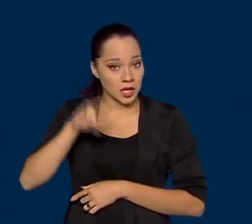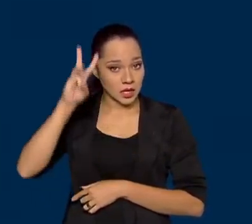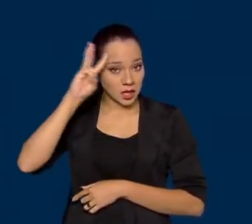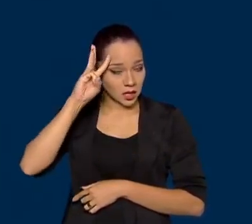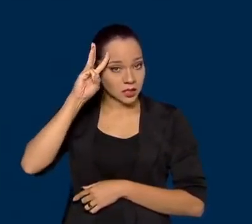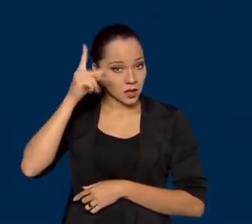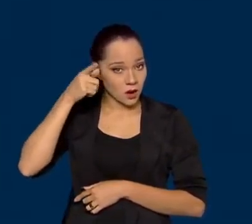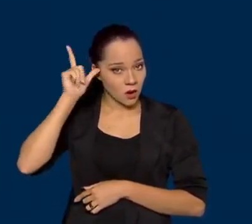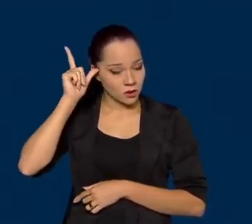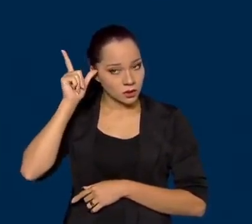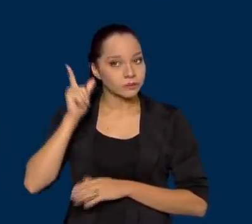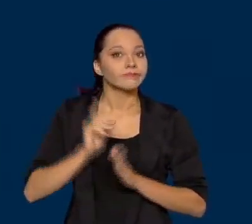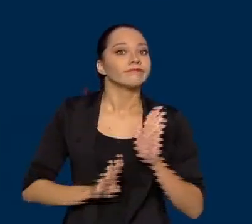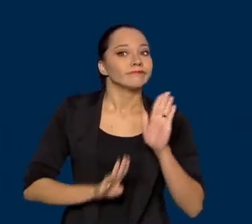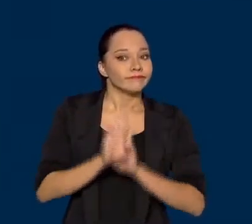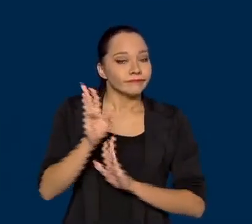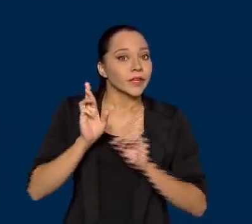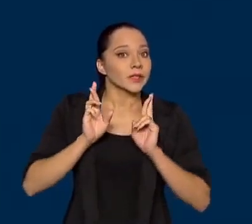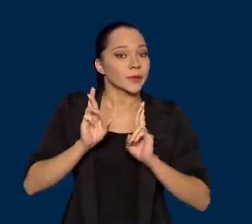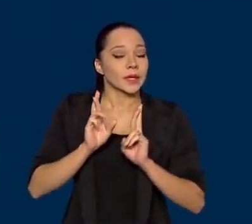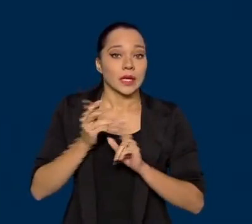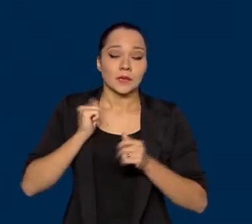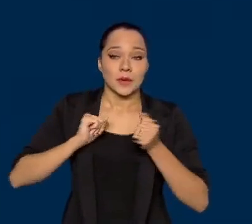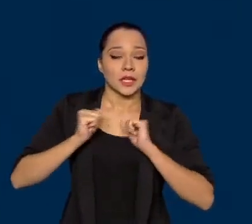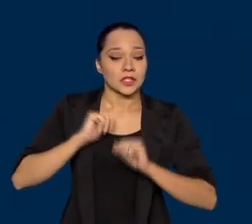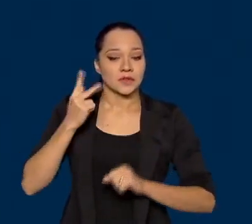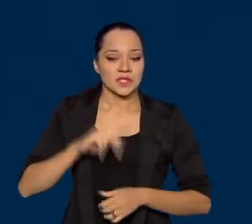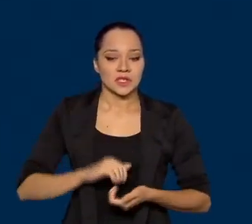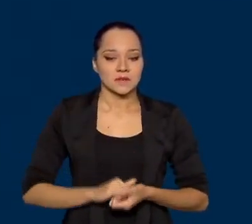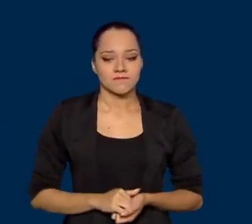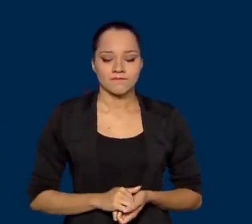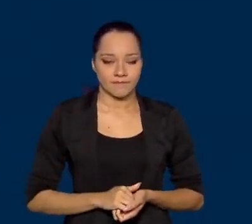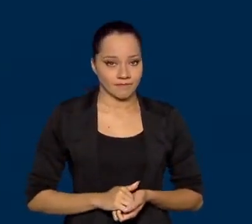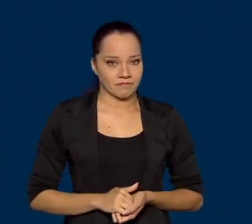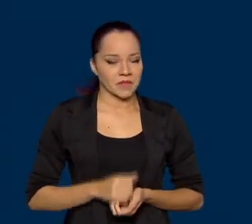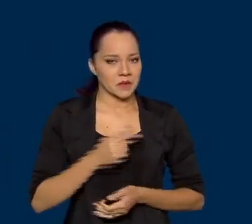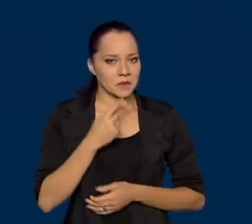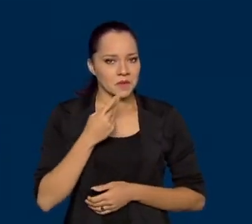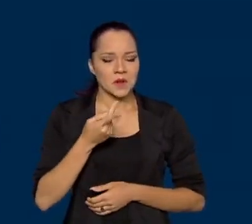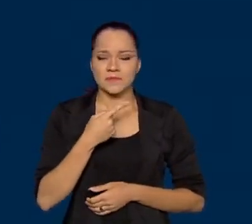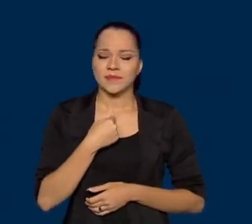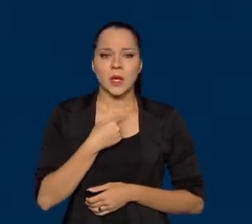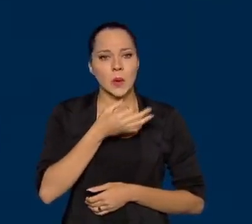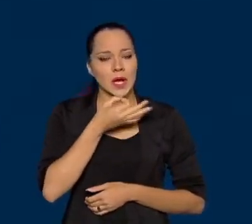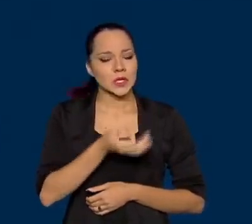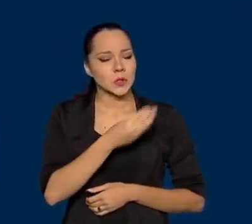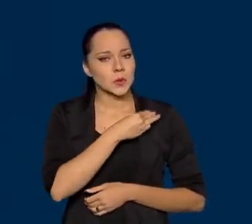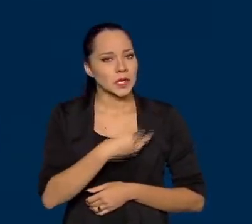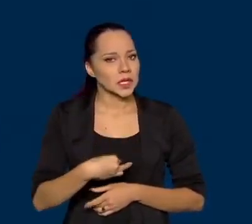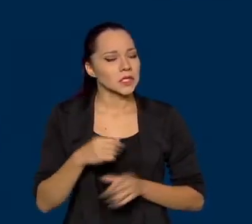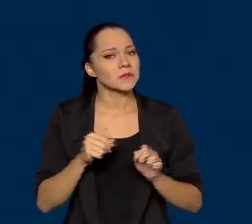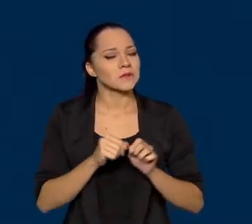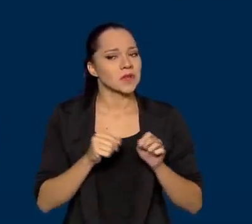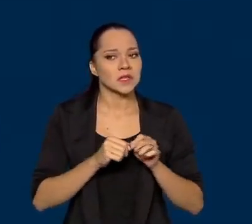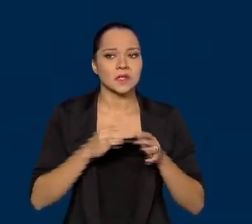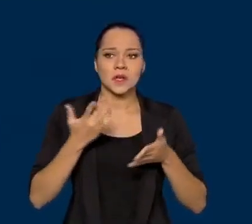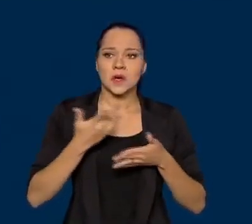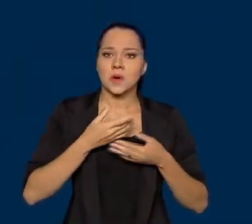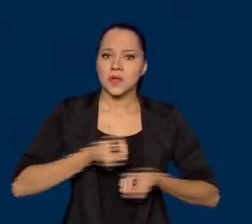terça-feira, superaram as expectativas dele. Eu acho que o ministro fez um depoimento